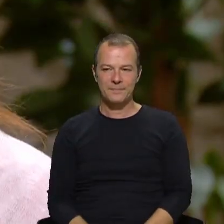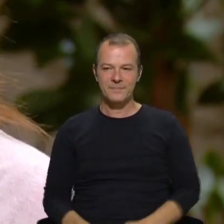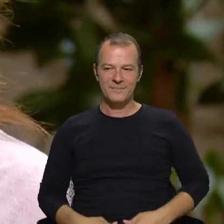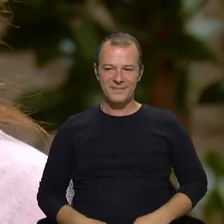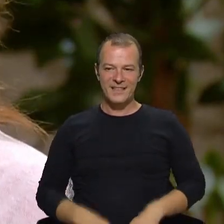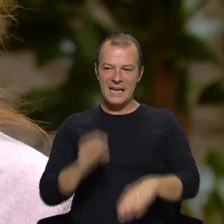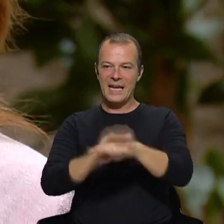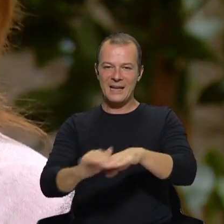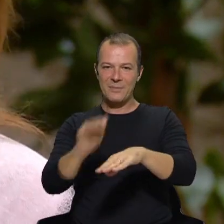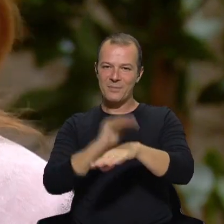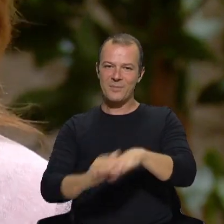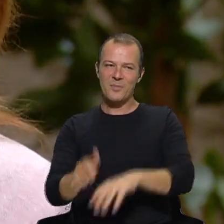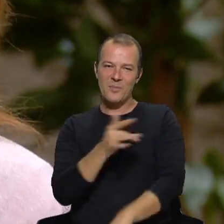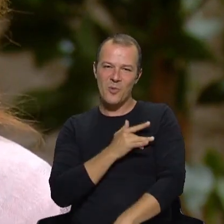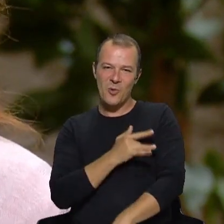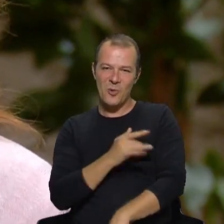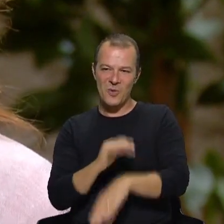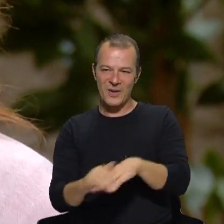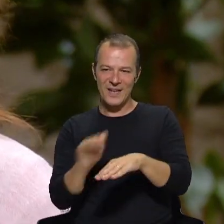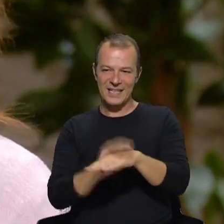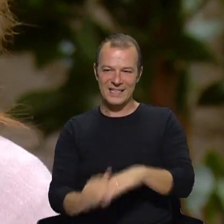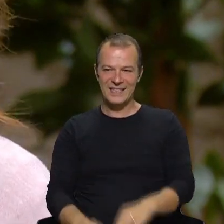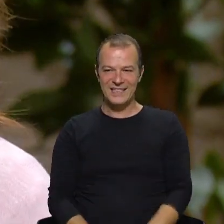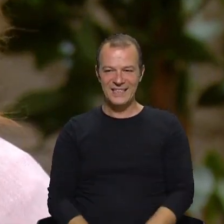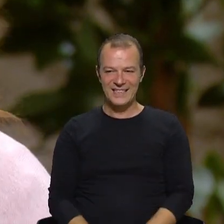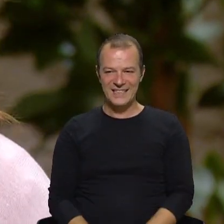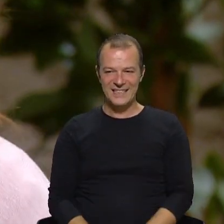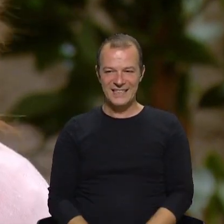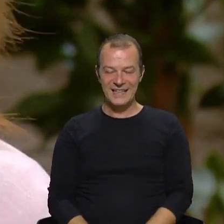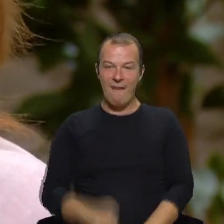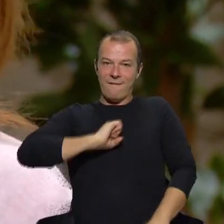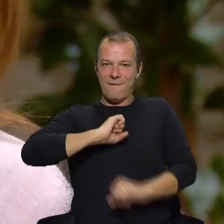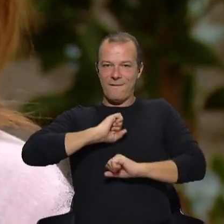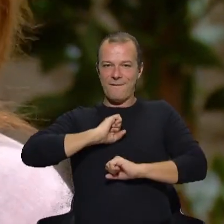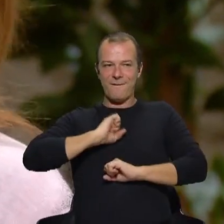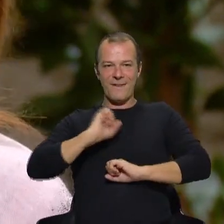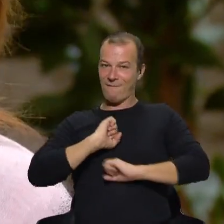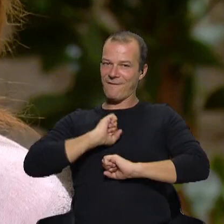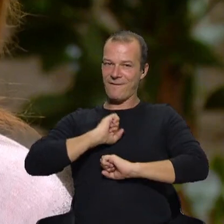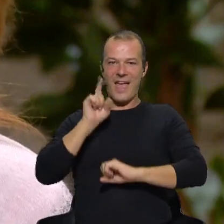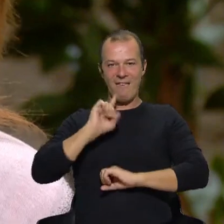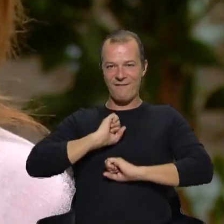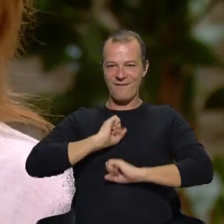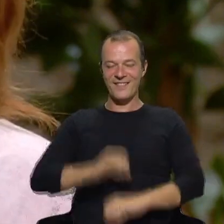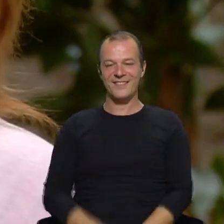Que amor. É. Que amor. É muito minha. É muito tua, não é?